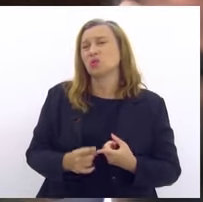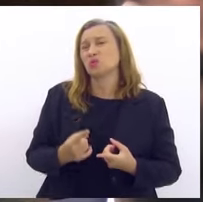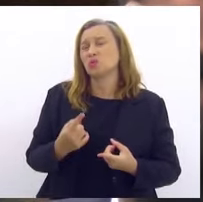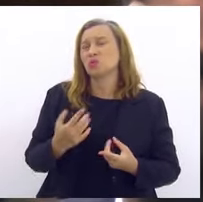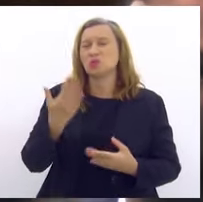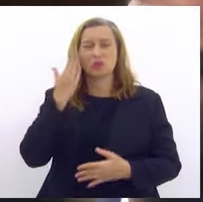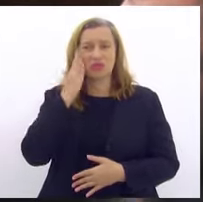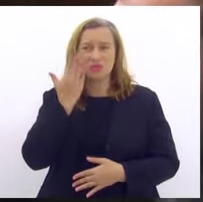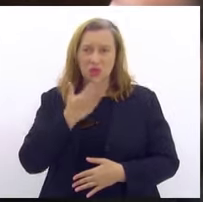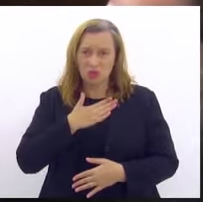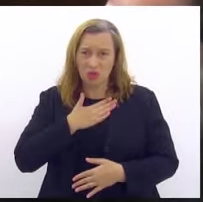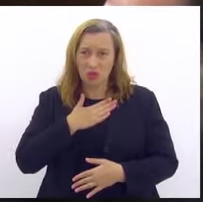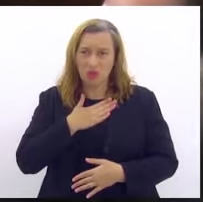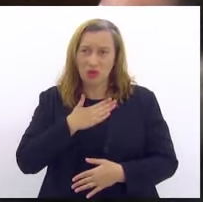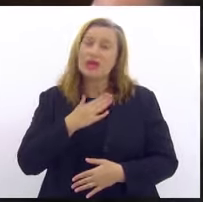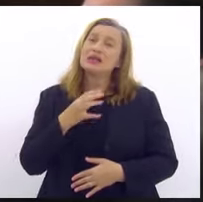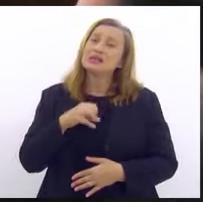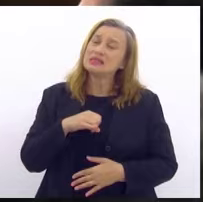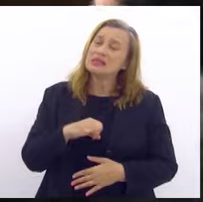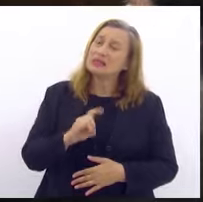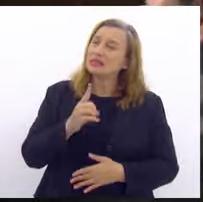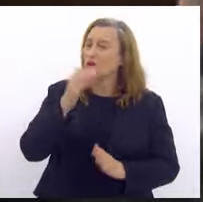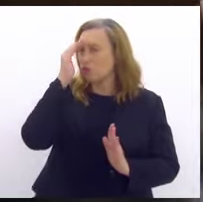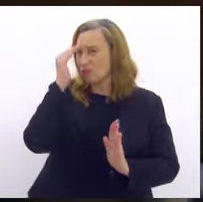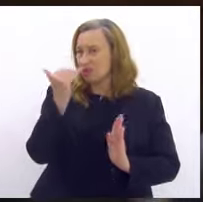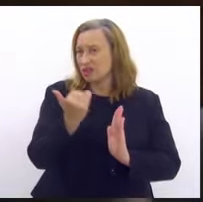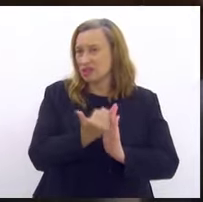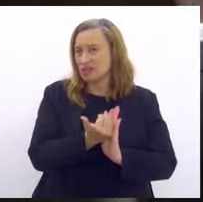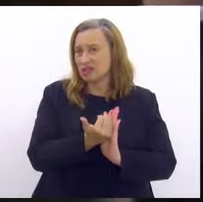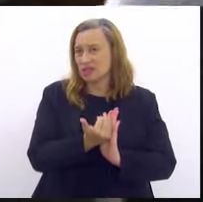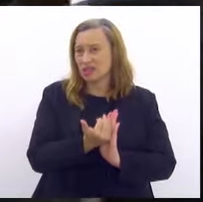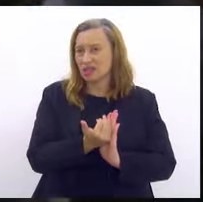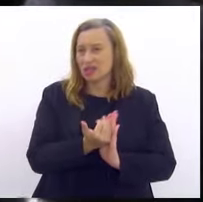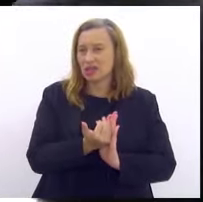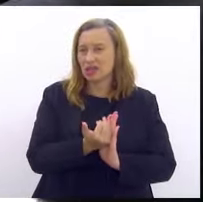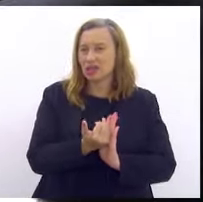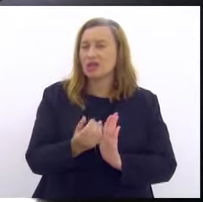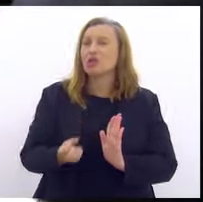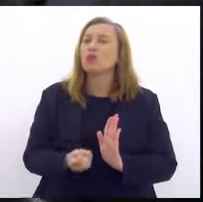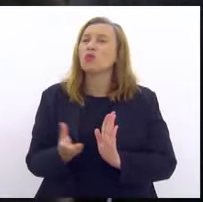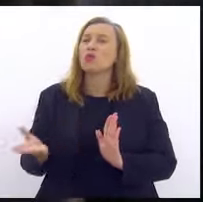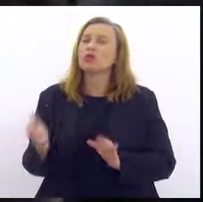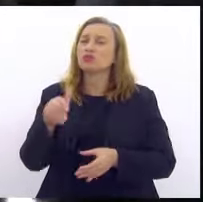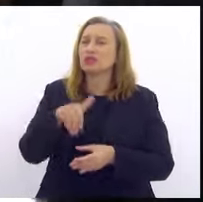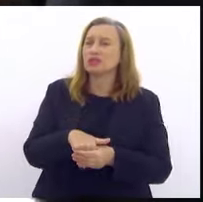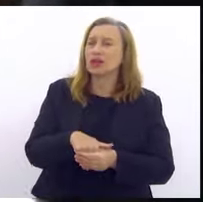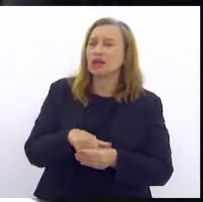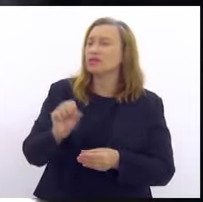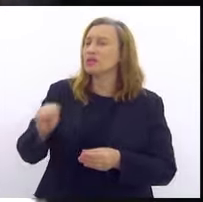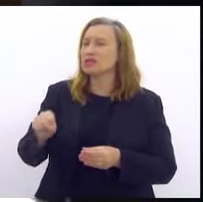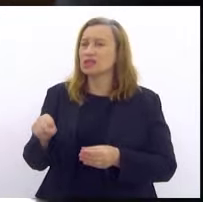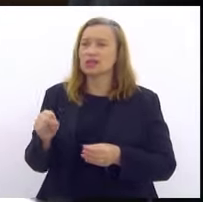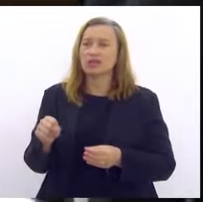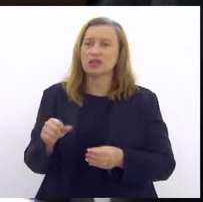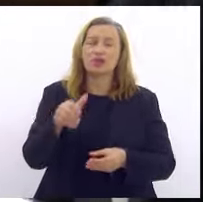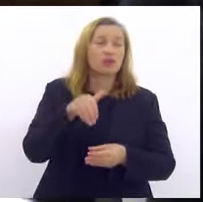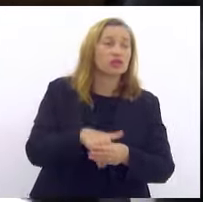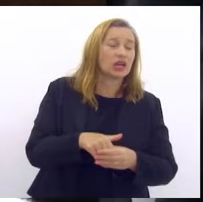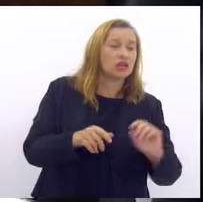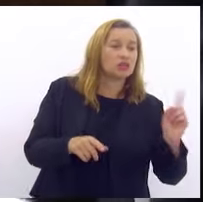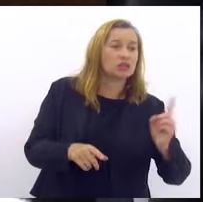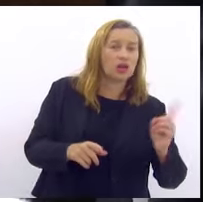meu entendimento, se a gente não cumprir isso, quantos votaram a favor, quantos votaram contrário?